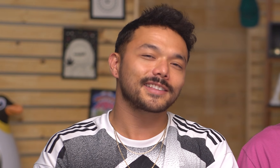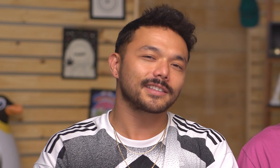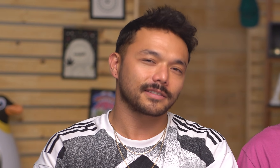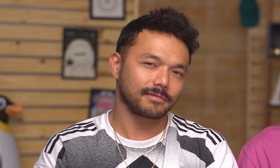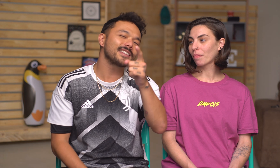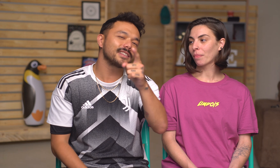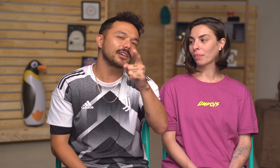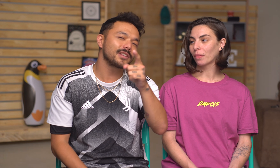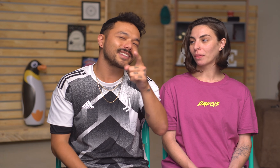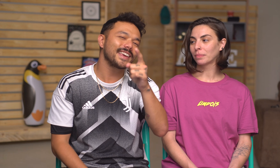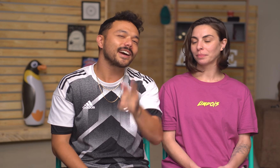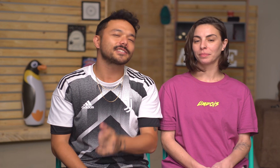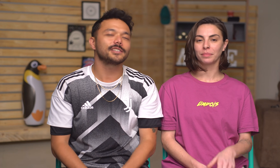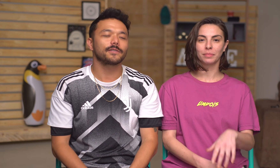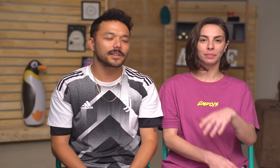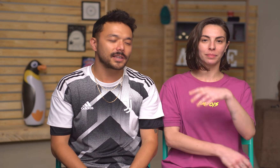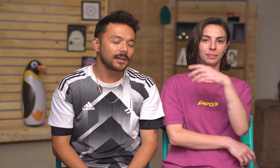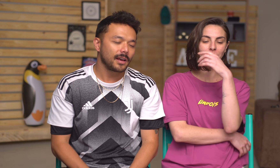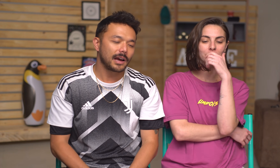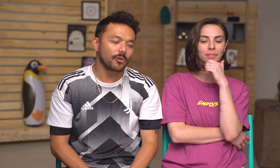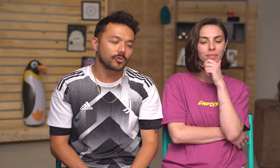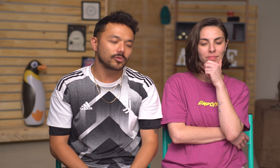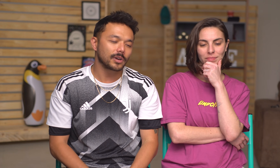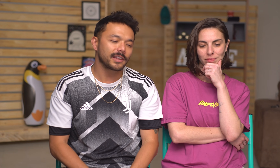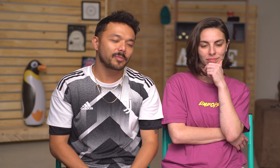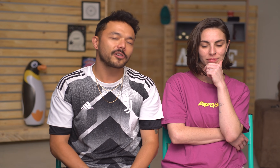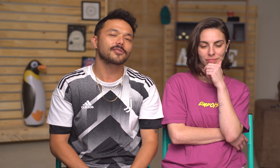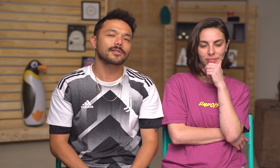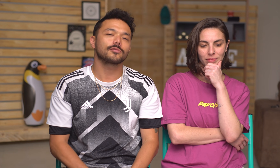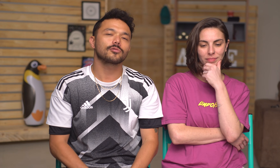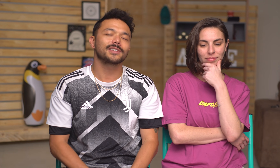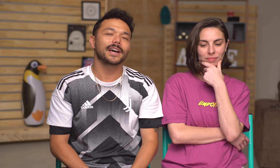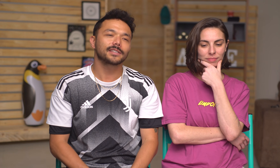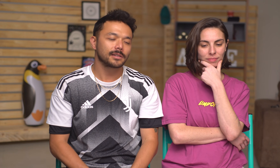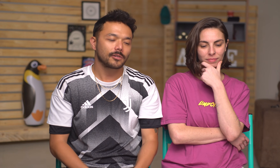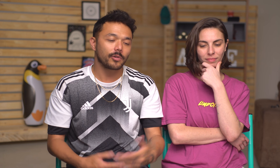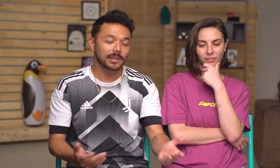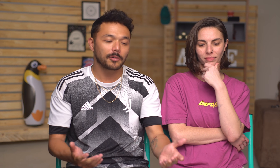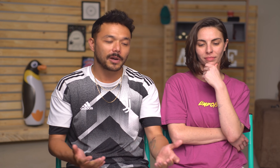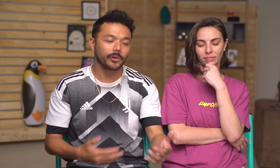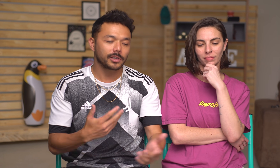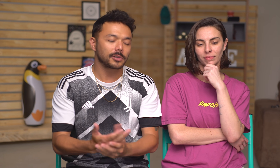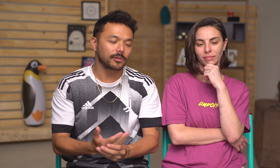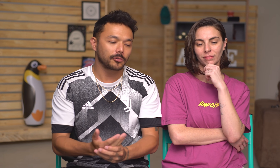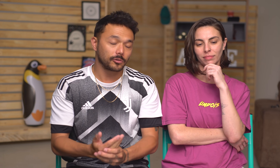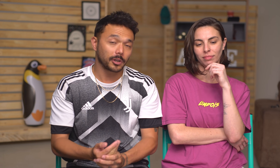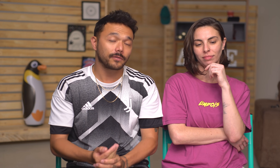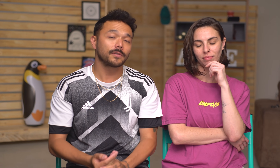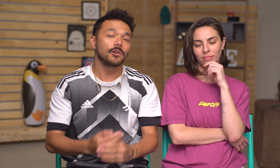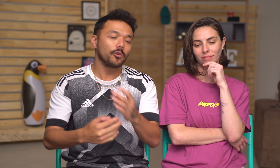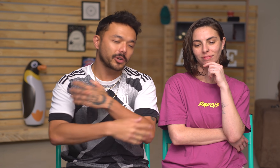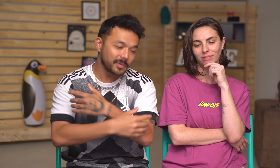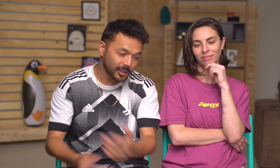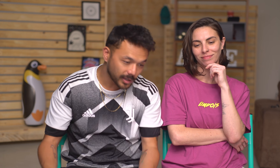ele recita. Pega esse react que a gente vai fazer as respostas do Siddhartha com relação à maconha que rolaram no